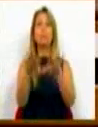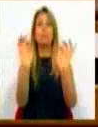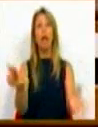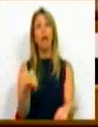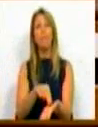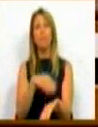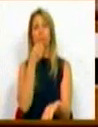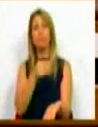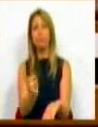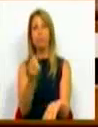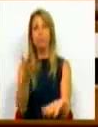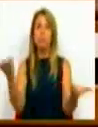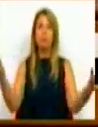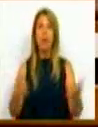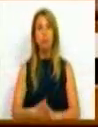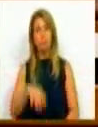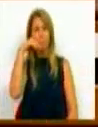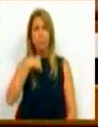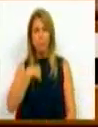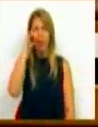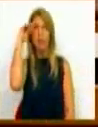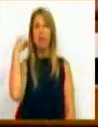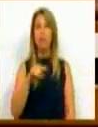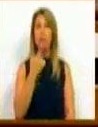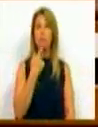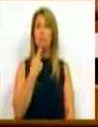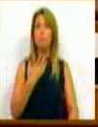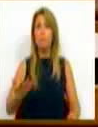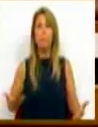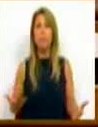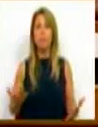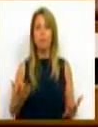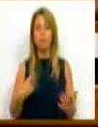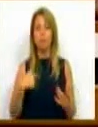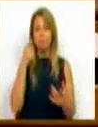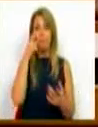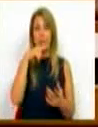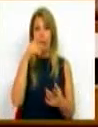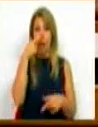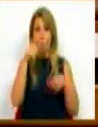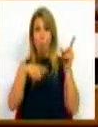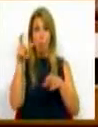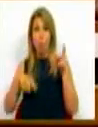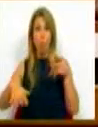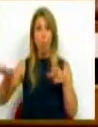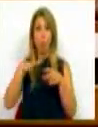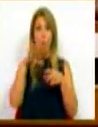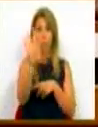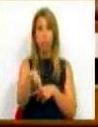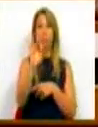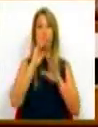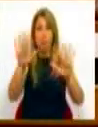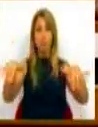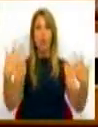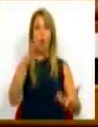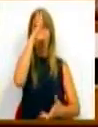importuna. Mas custa-me entender que os eleitos pelo povo possam governar na perspectiva